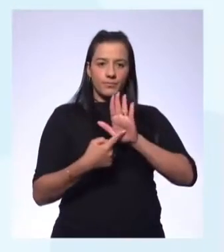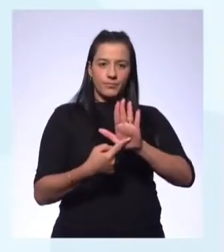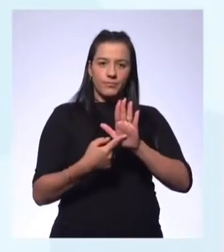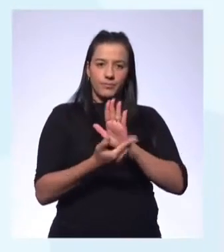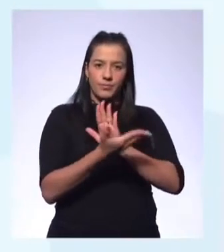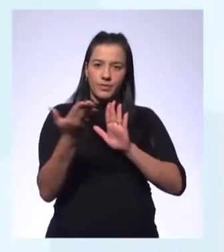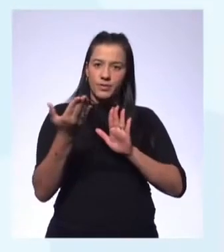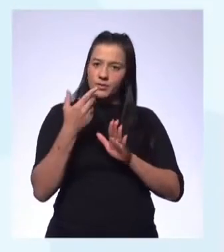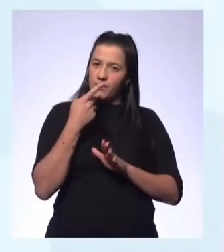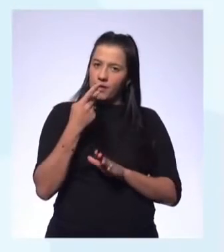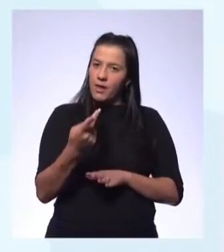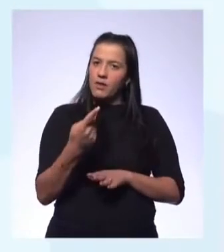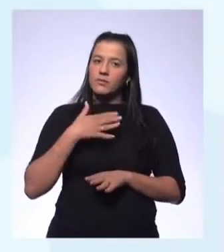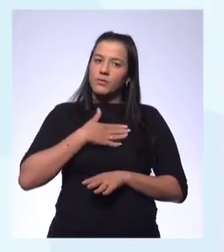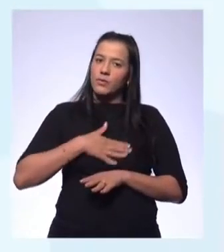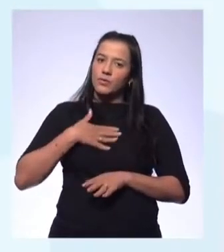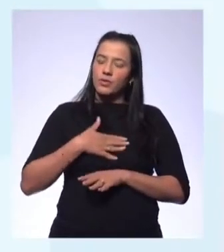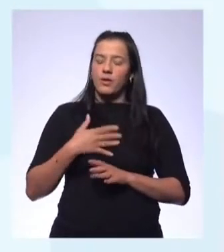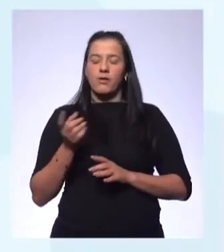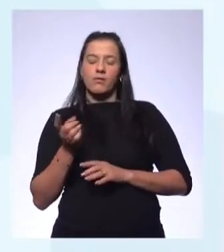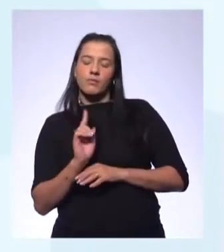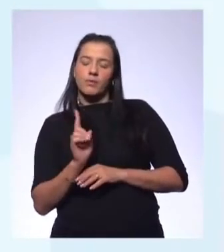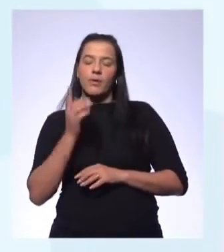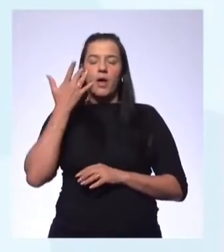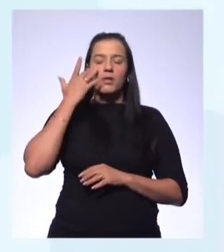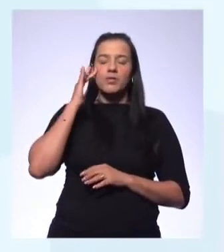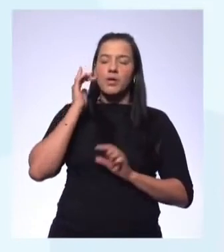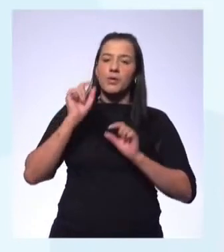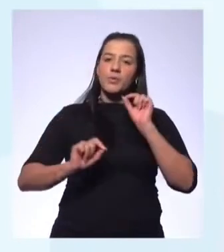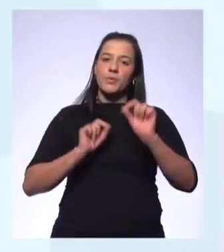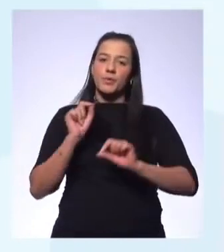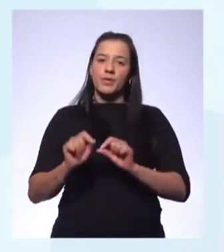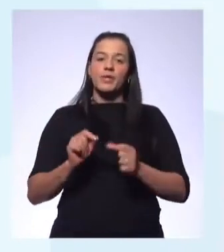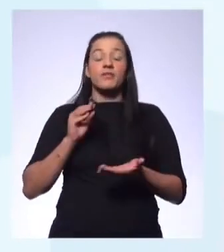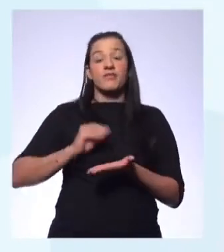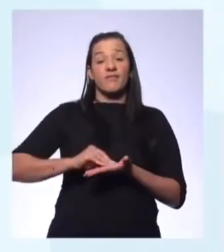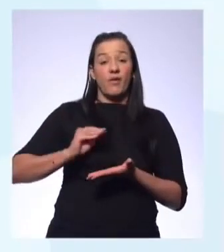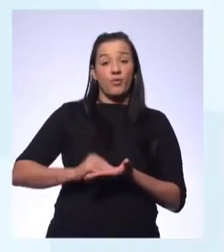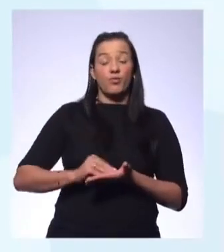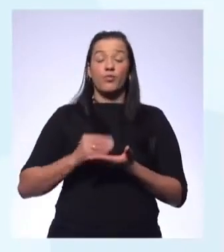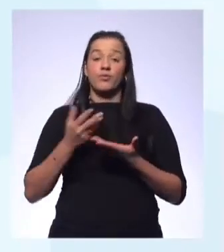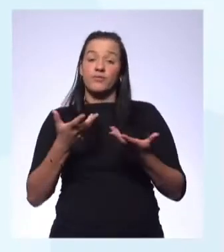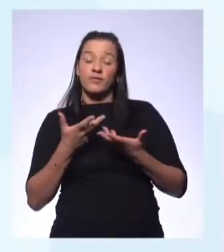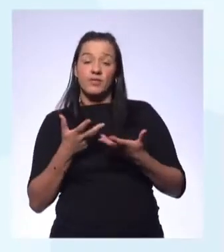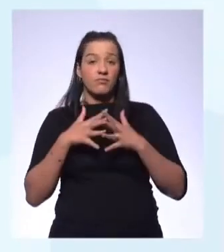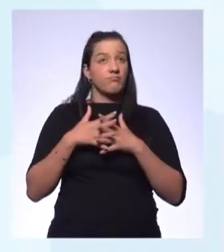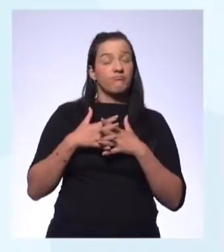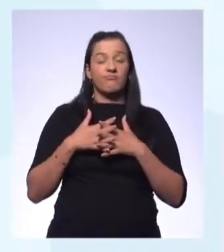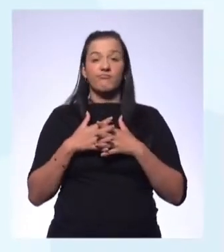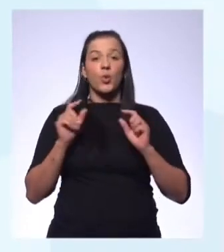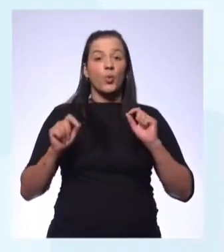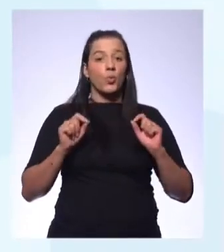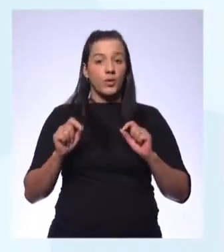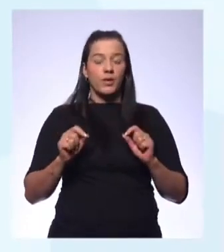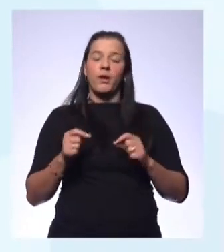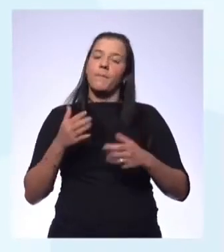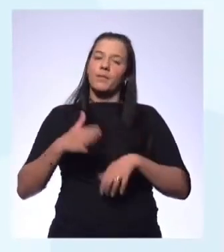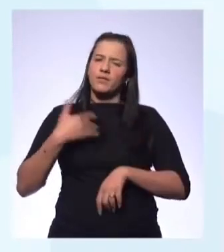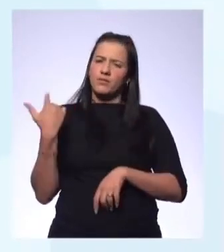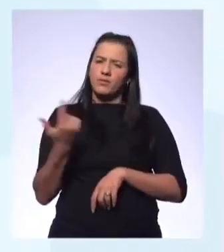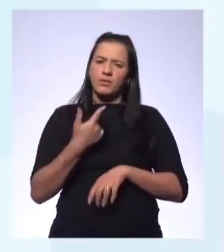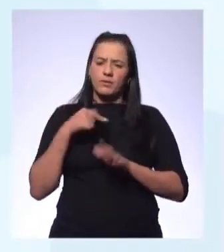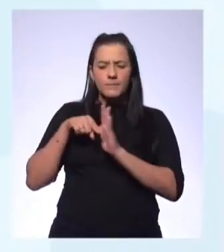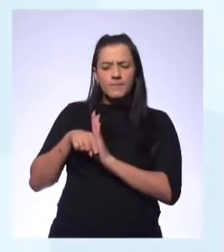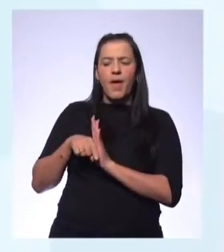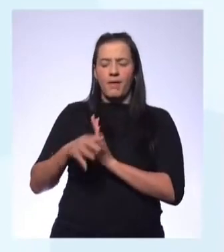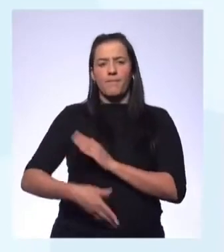vocês dizerem para nós o que vocês acharam da nossa aula, se ficou faltando alguma coisa, se você não entendeu, para a gente sempre melhorar o